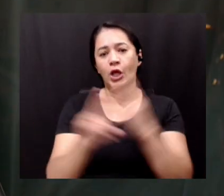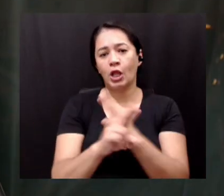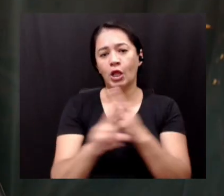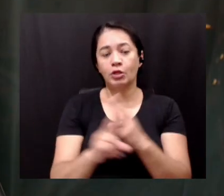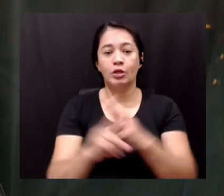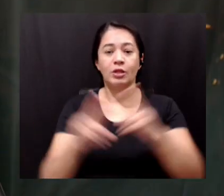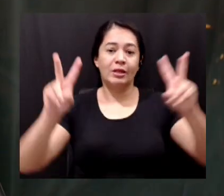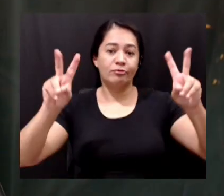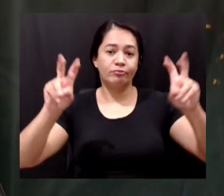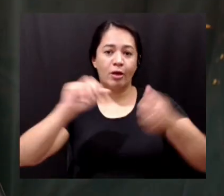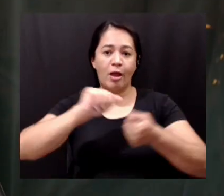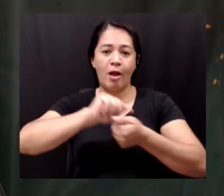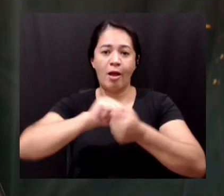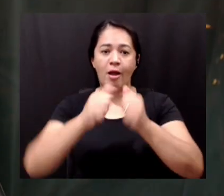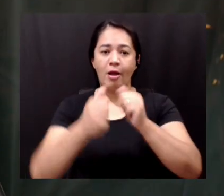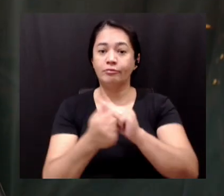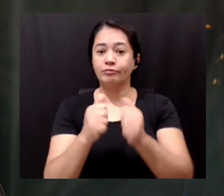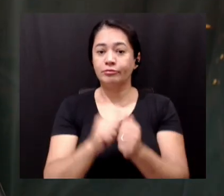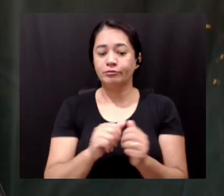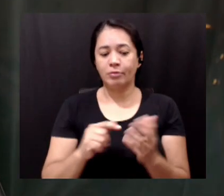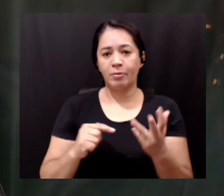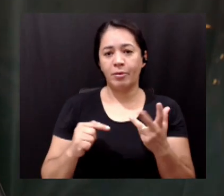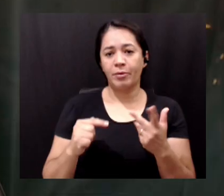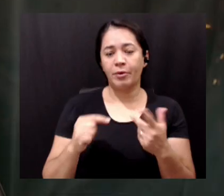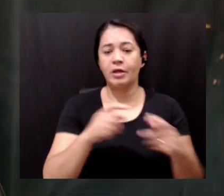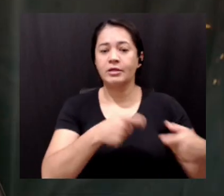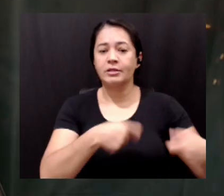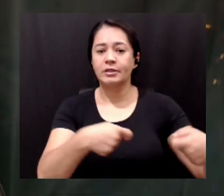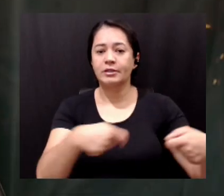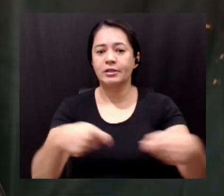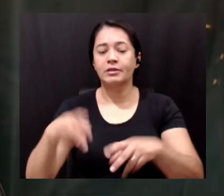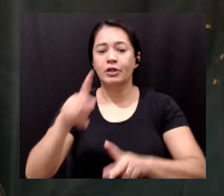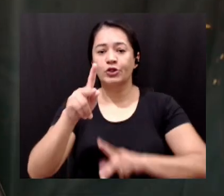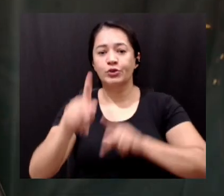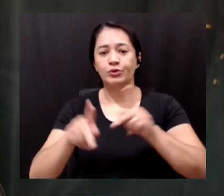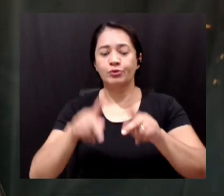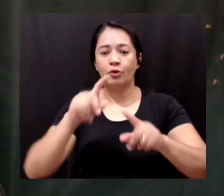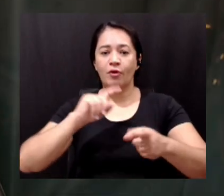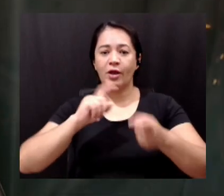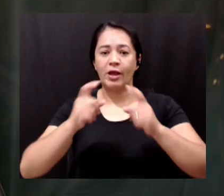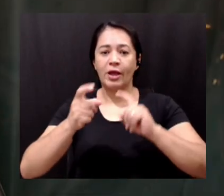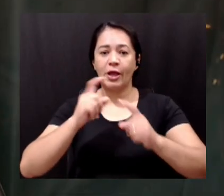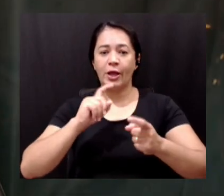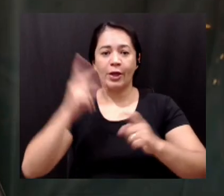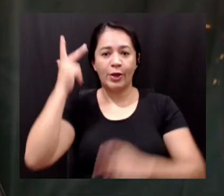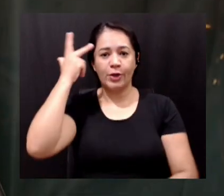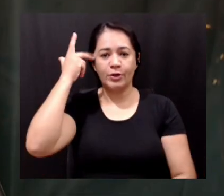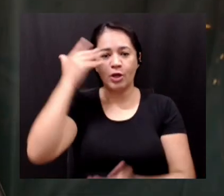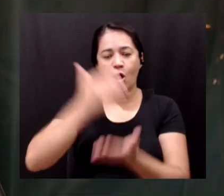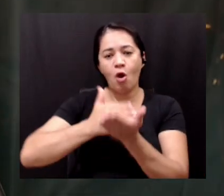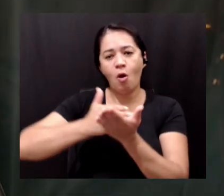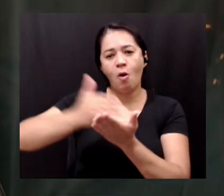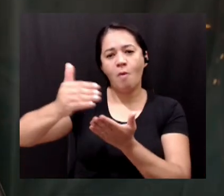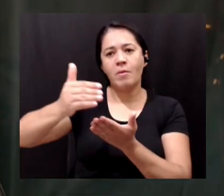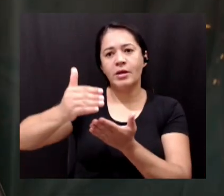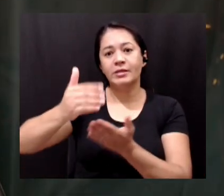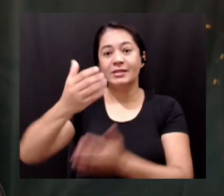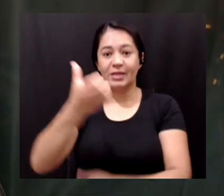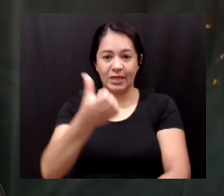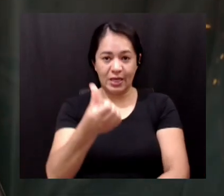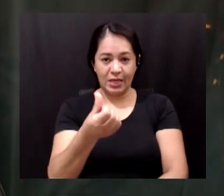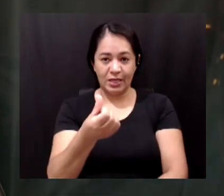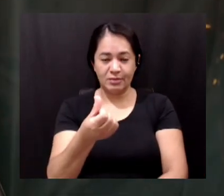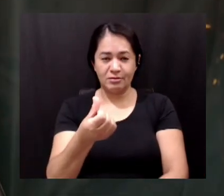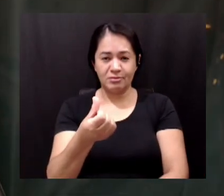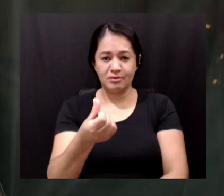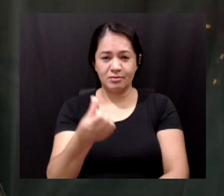às necessidades da população. A reunião ordinária é aberta às 18 horas, às 6